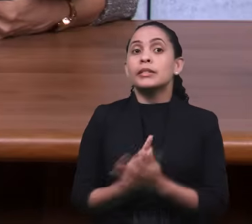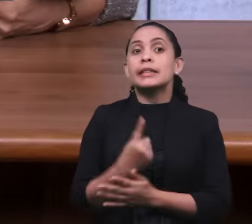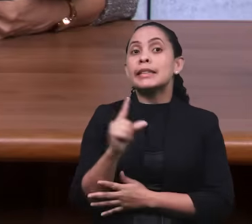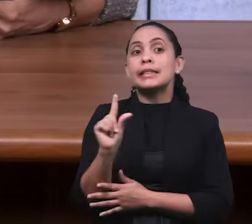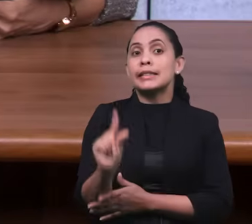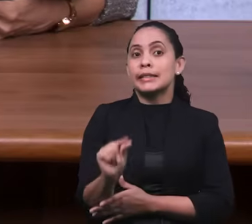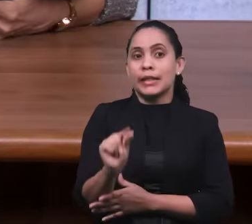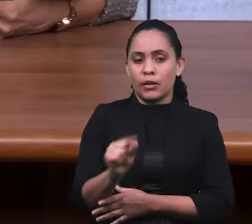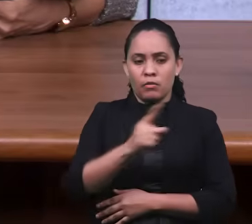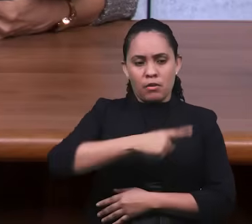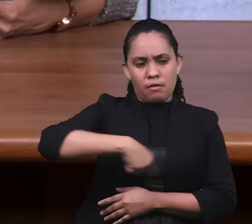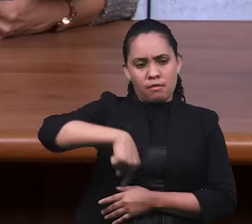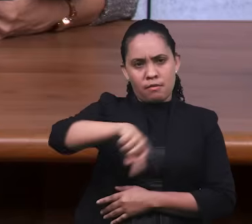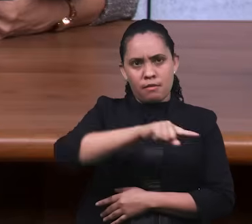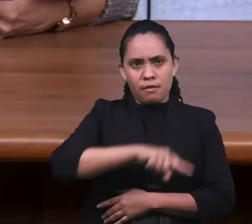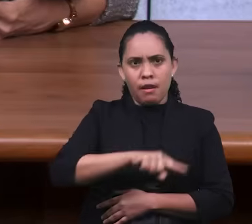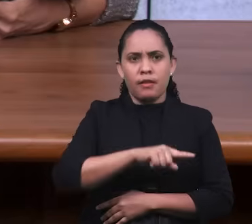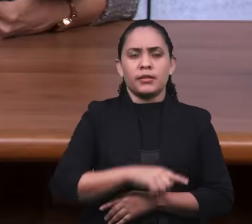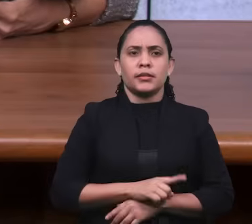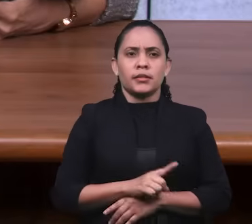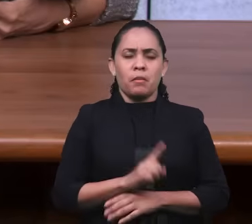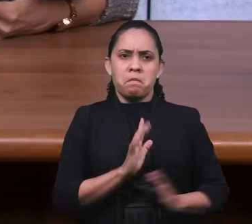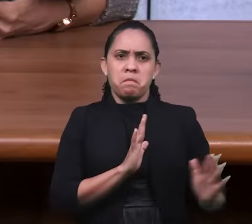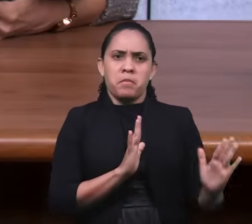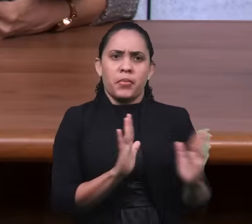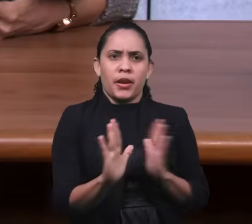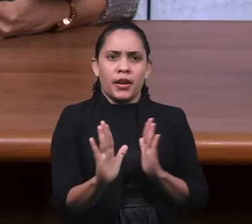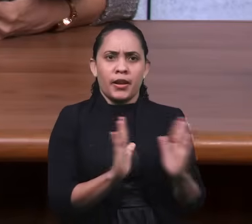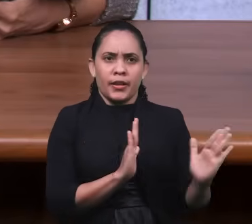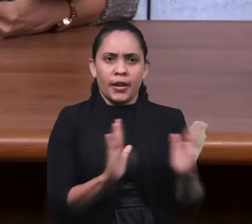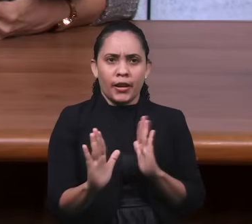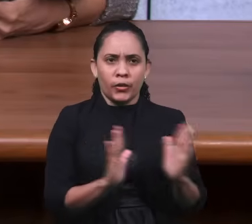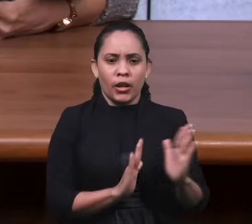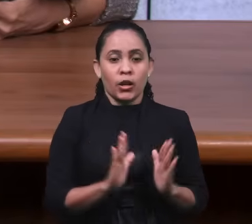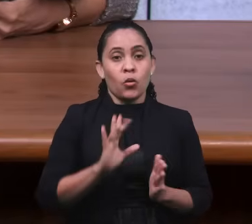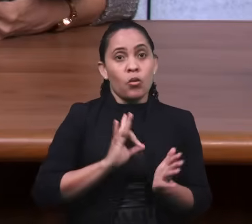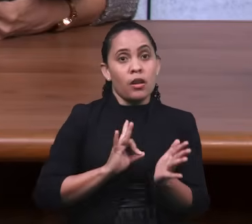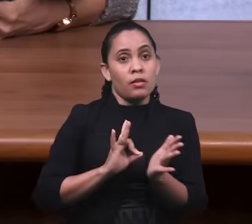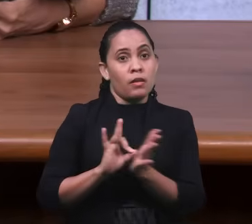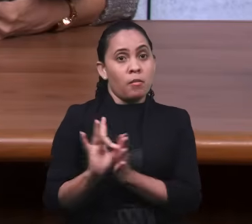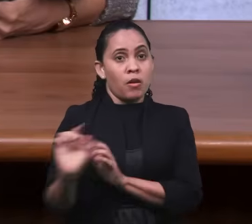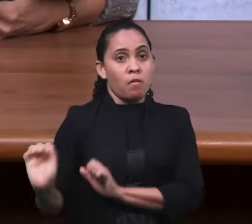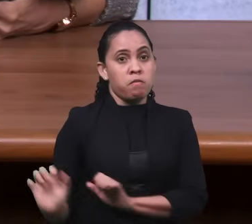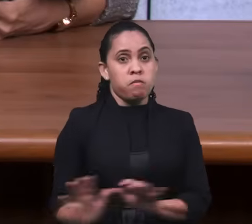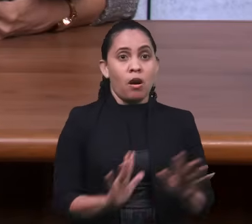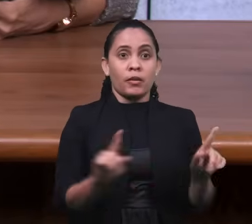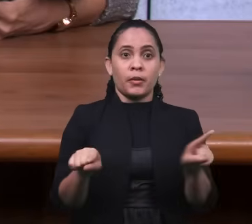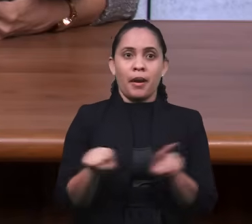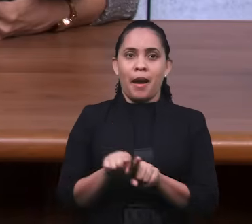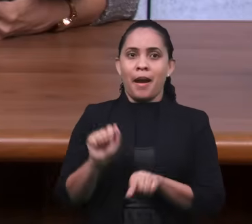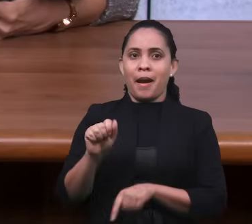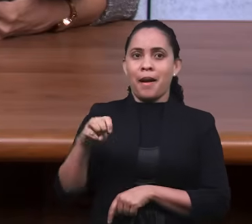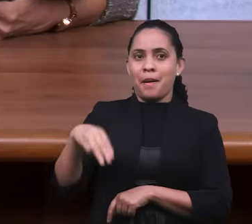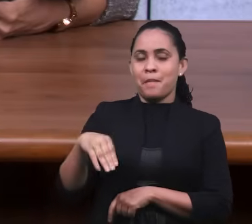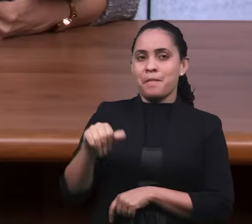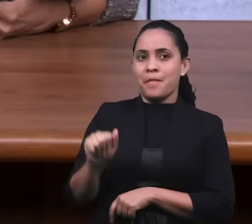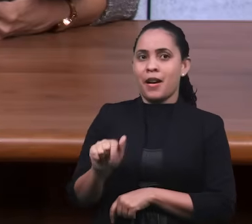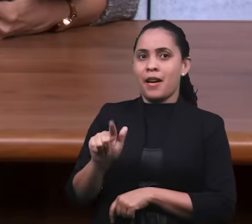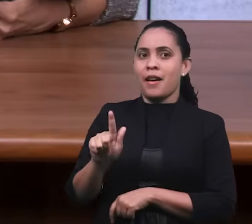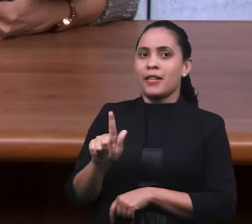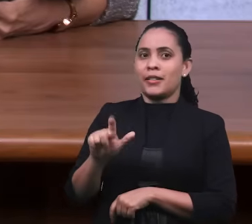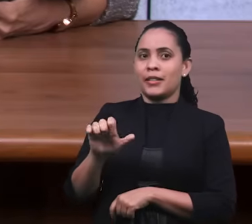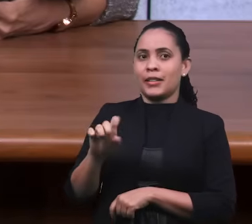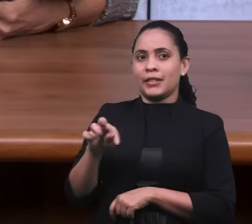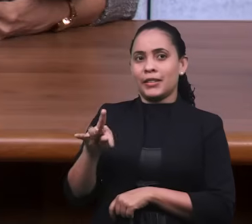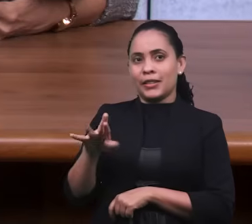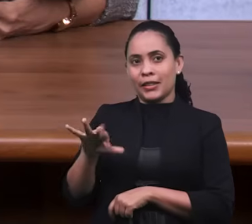que, semeando Israel, subiram os midianitas e os amalequitas, e também os do